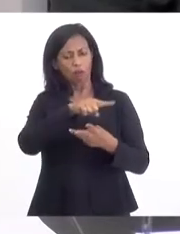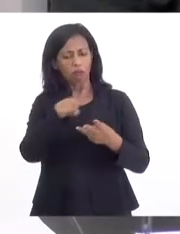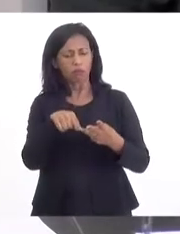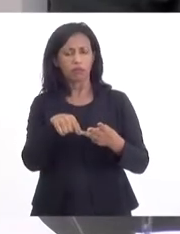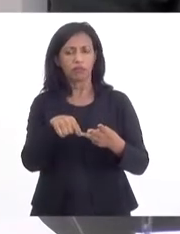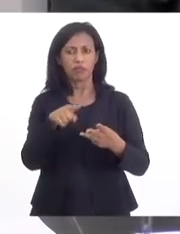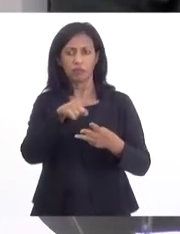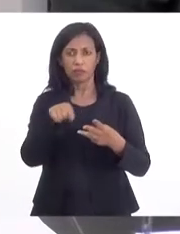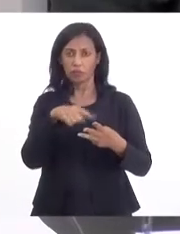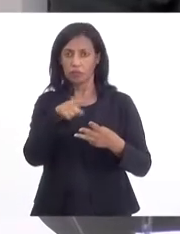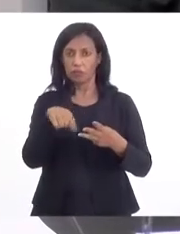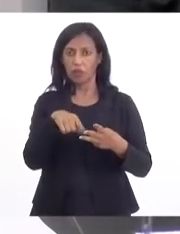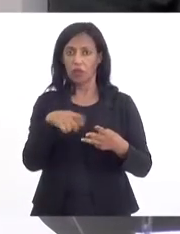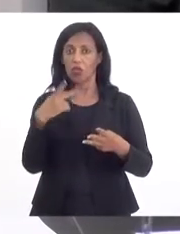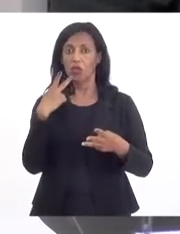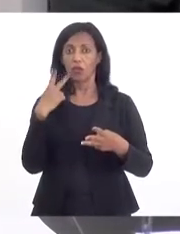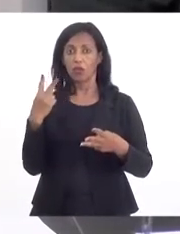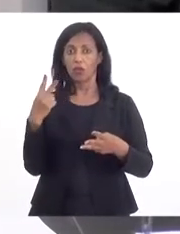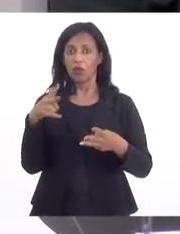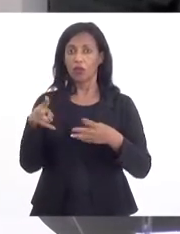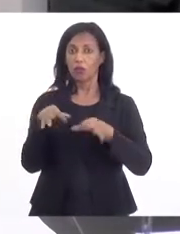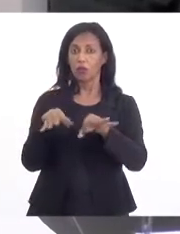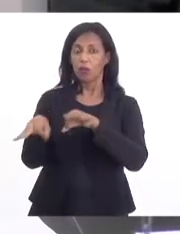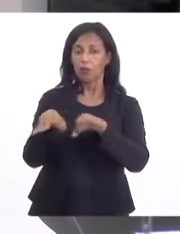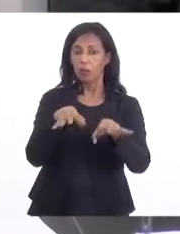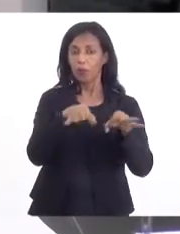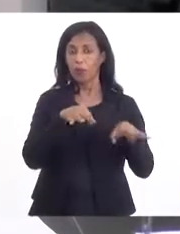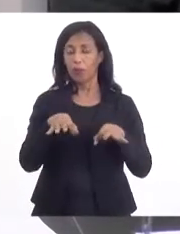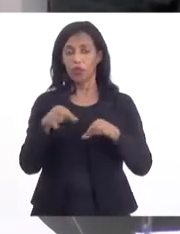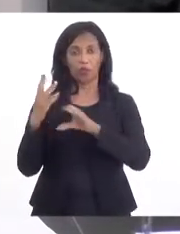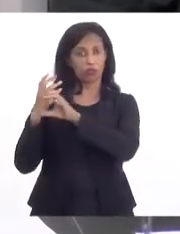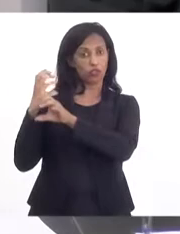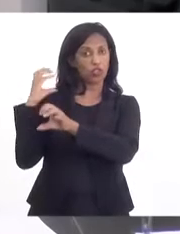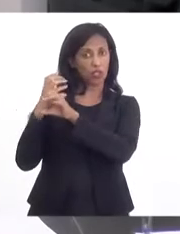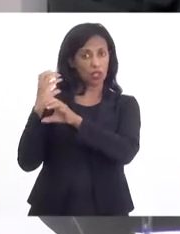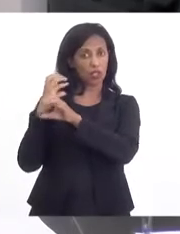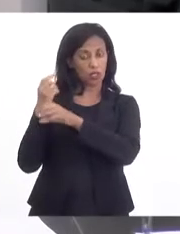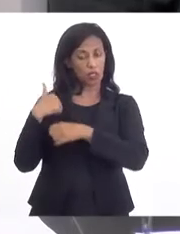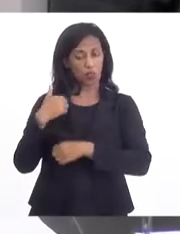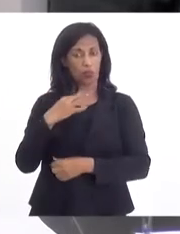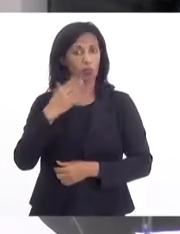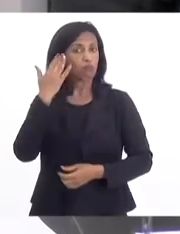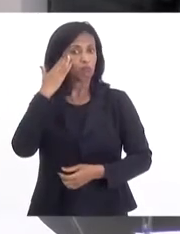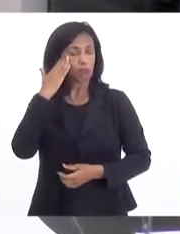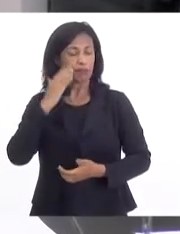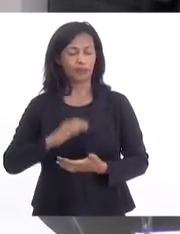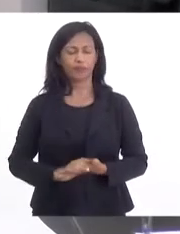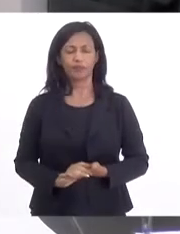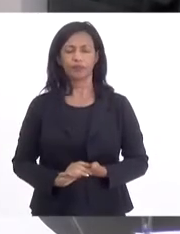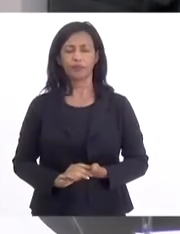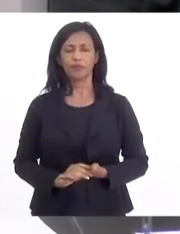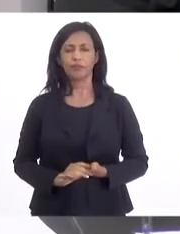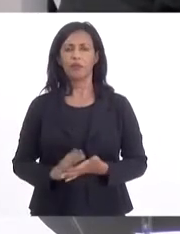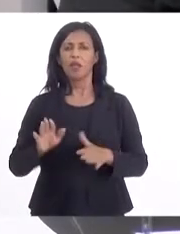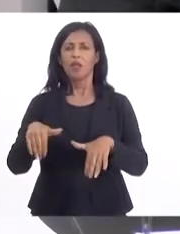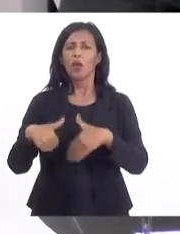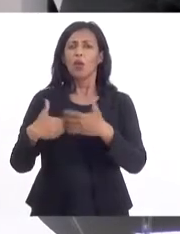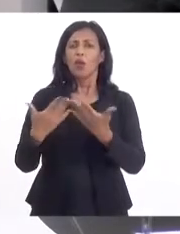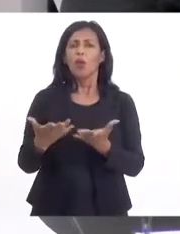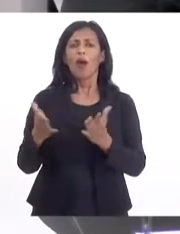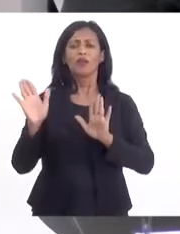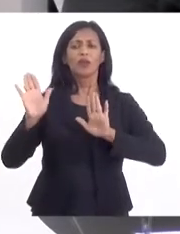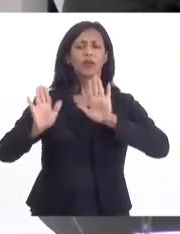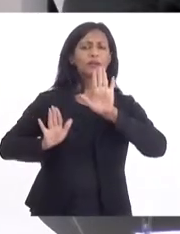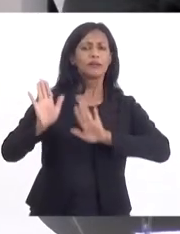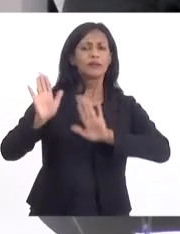últimos eu estou falando, sob o ponto de vista, se forem projetos de engenharia. Uhum. Destes projetos, quais foram